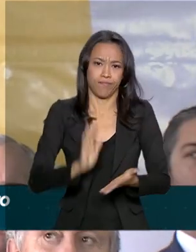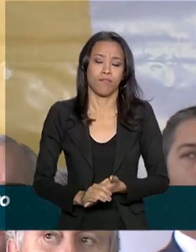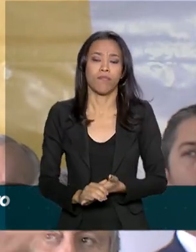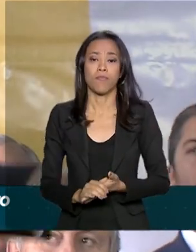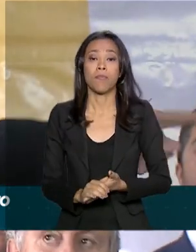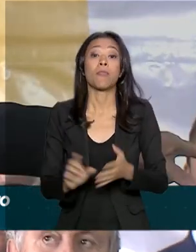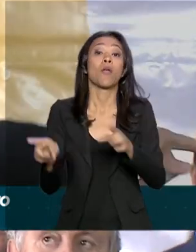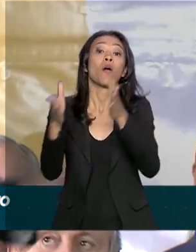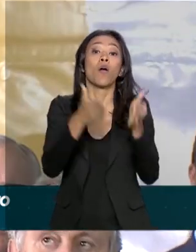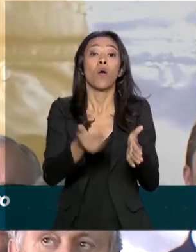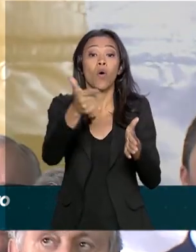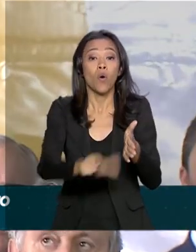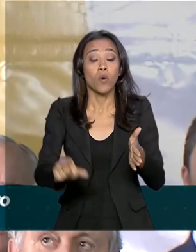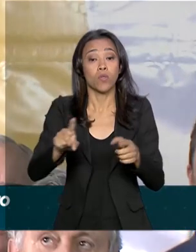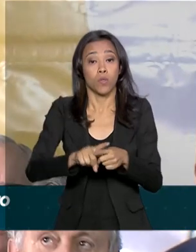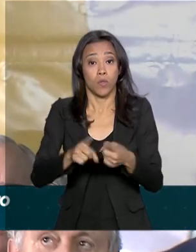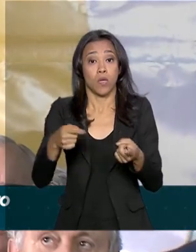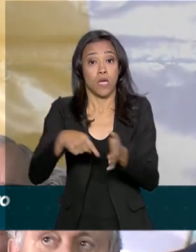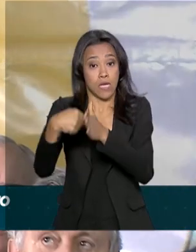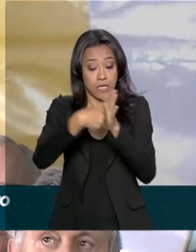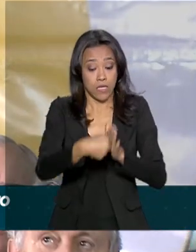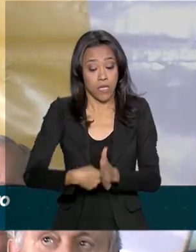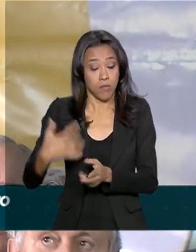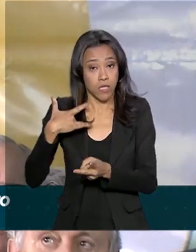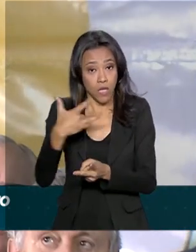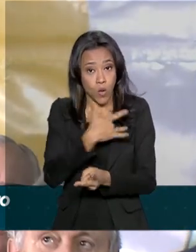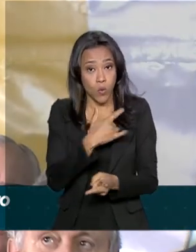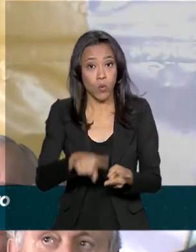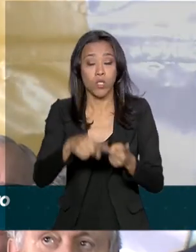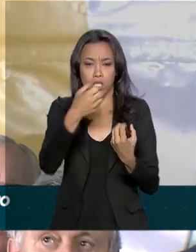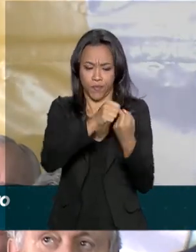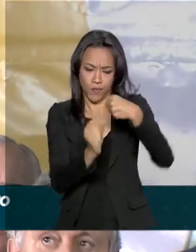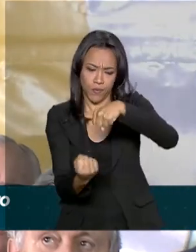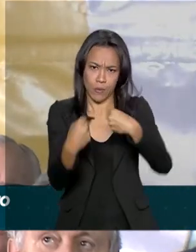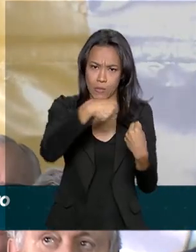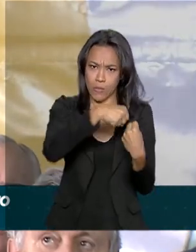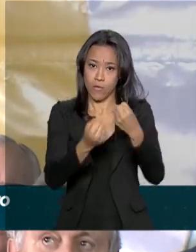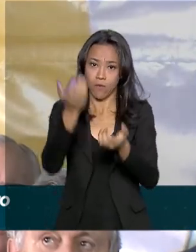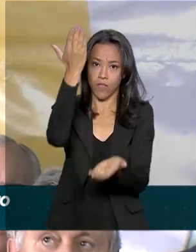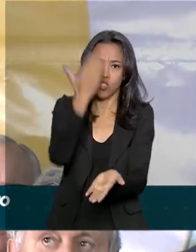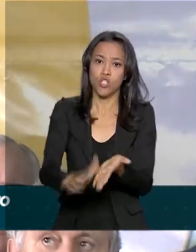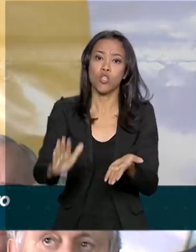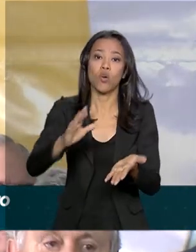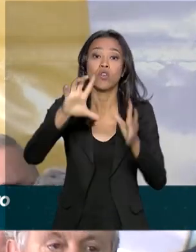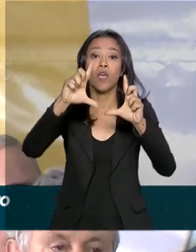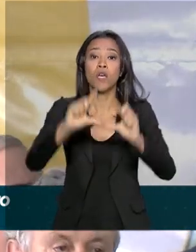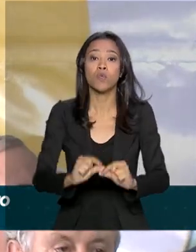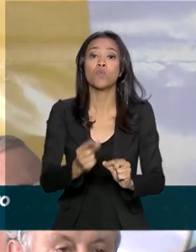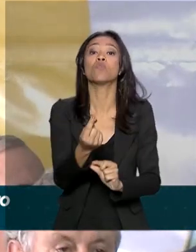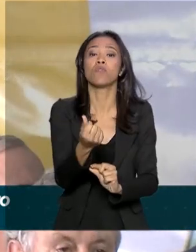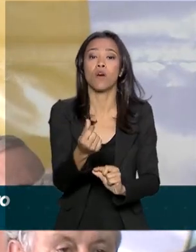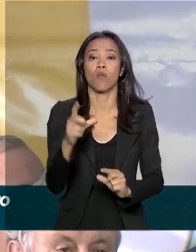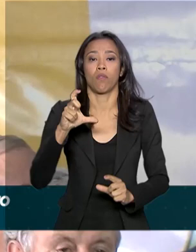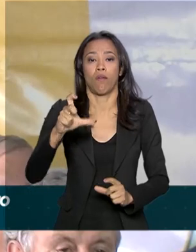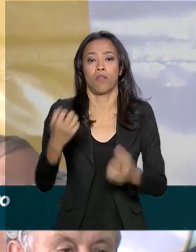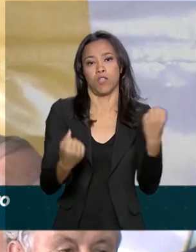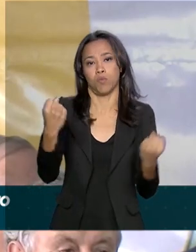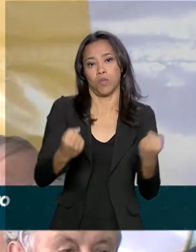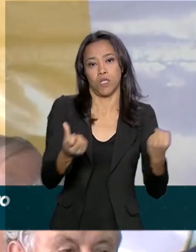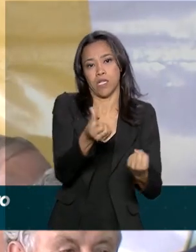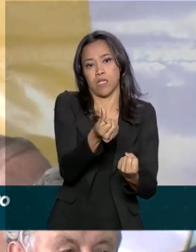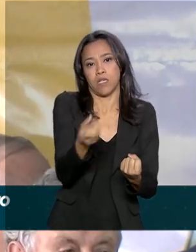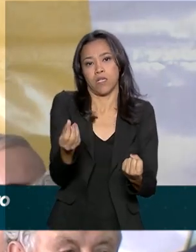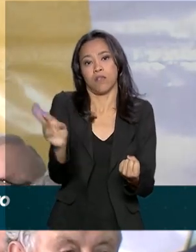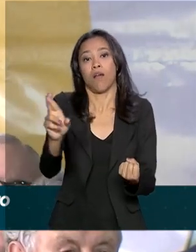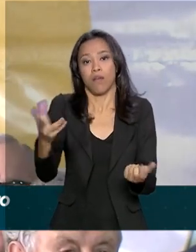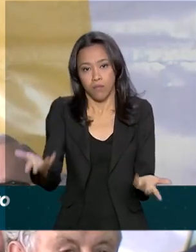O exame de saúde e o simulador, menos aproximadamente R$ 600 na carteira de motorista de vocês.